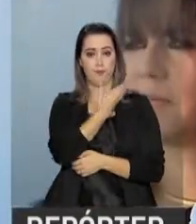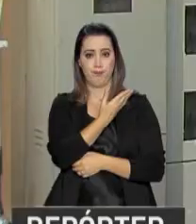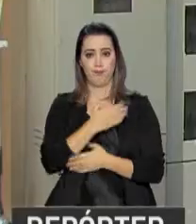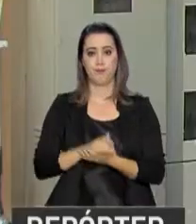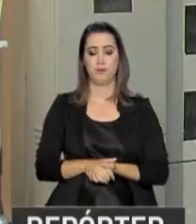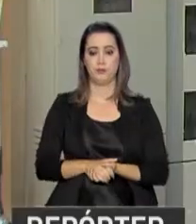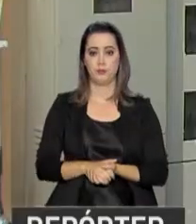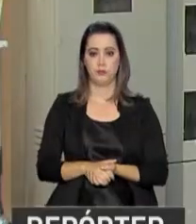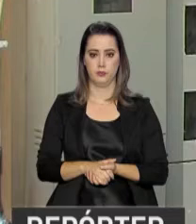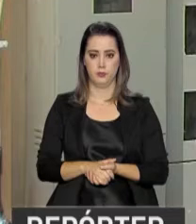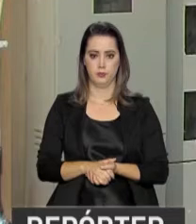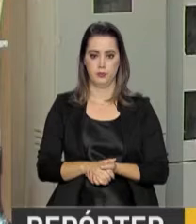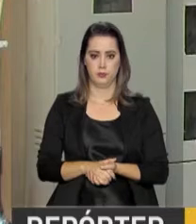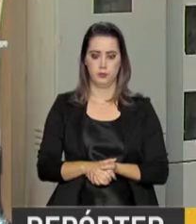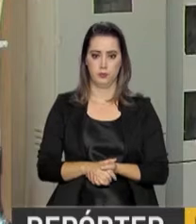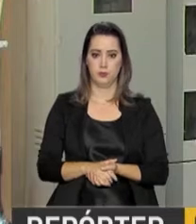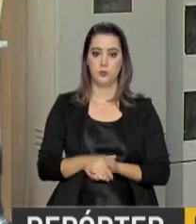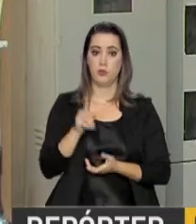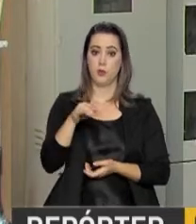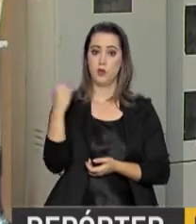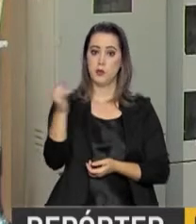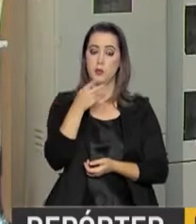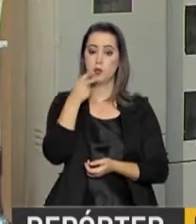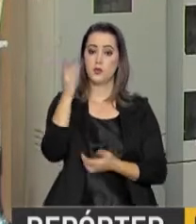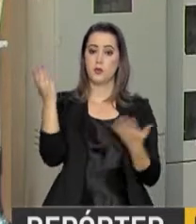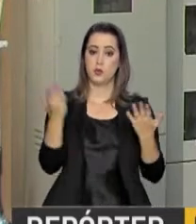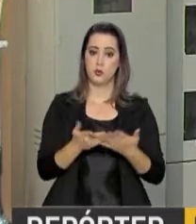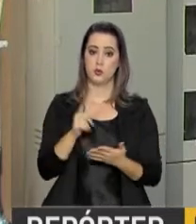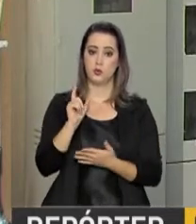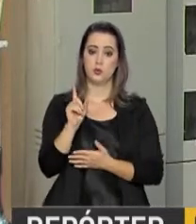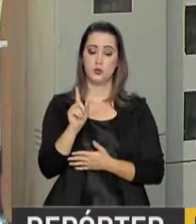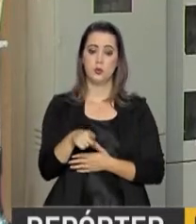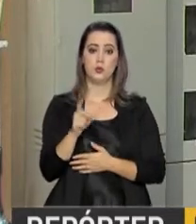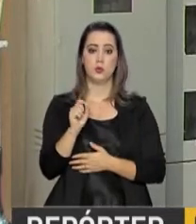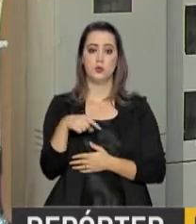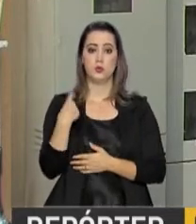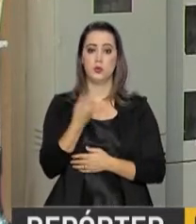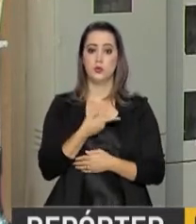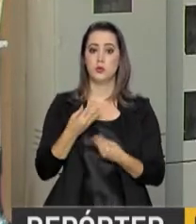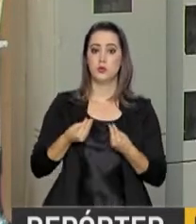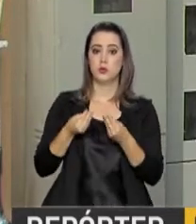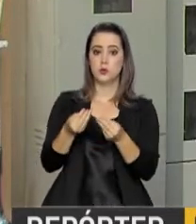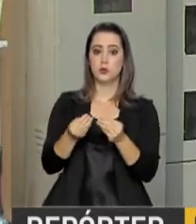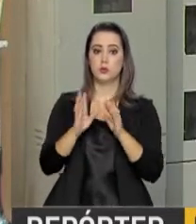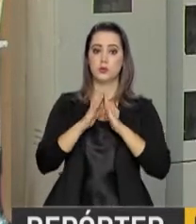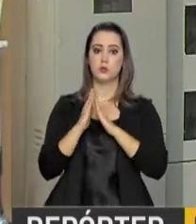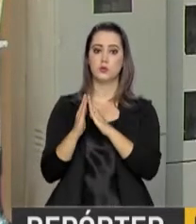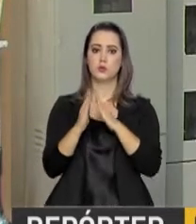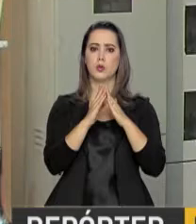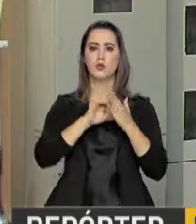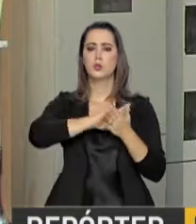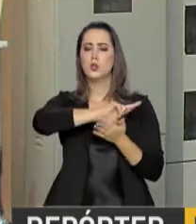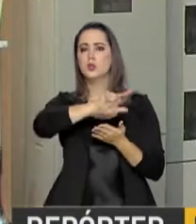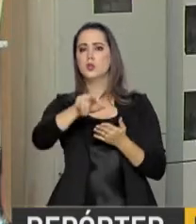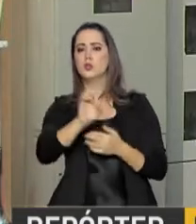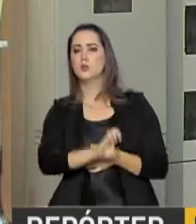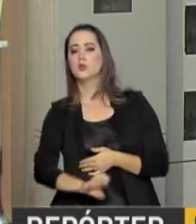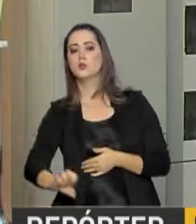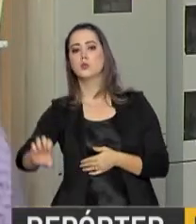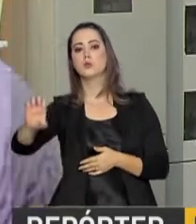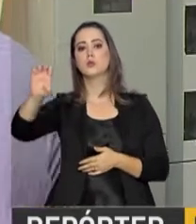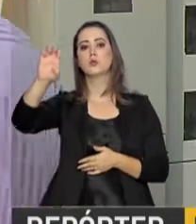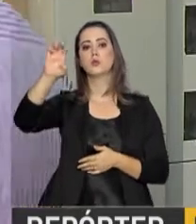Franco. O retrato importante no dia de hoje é que estão sendo entregues em diversos estados da